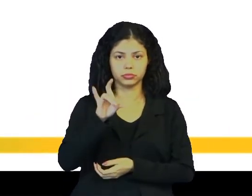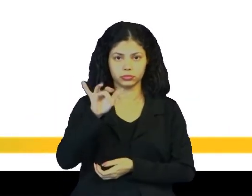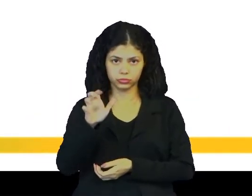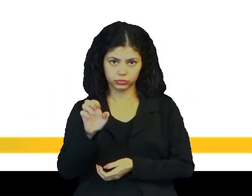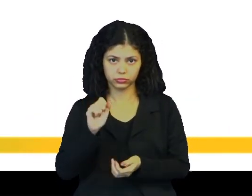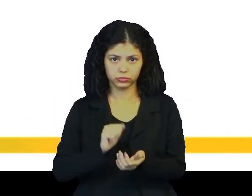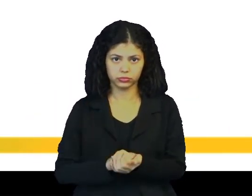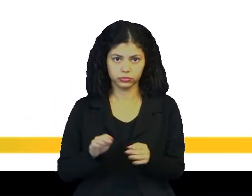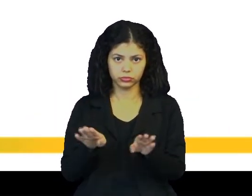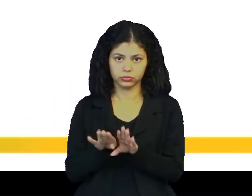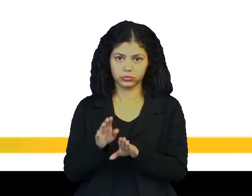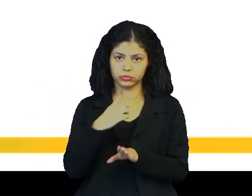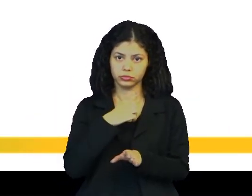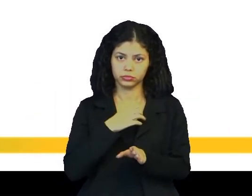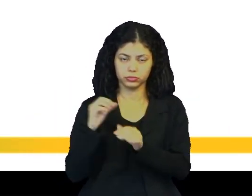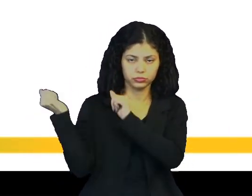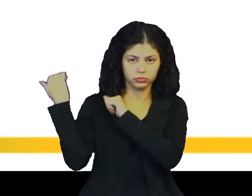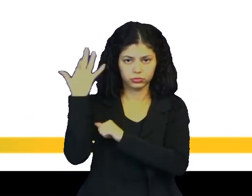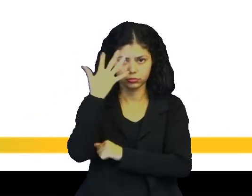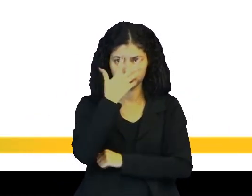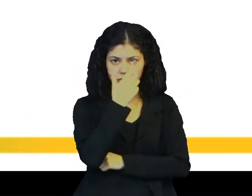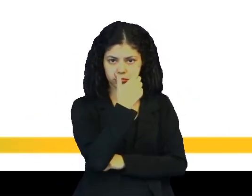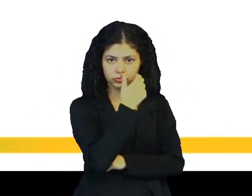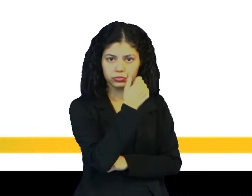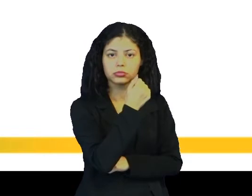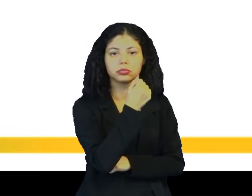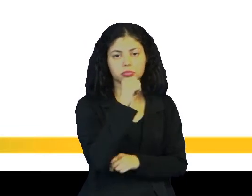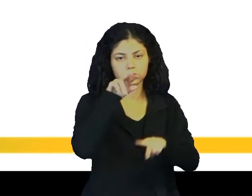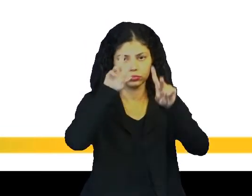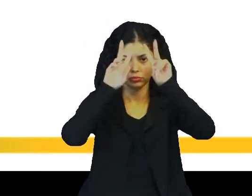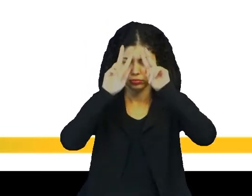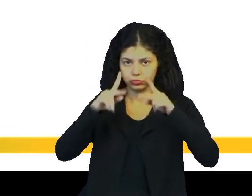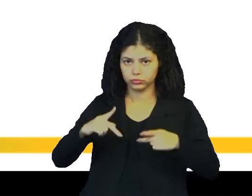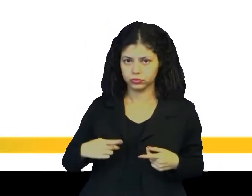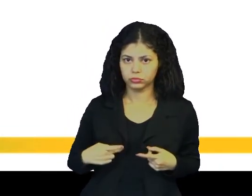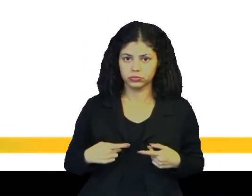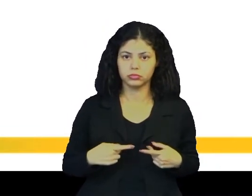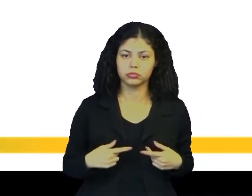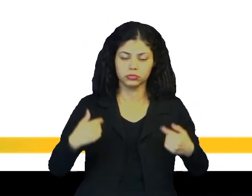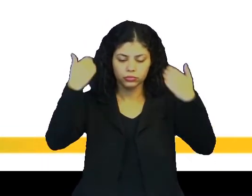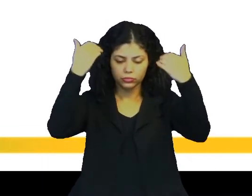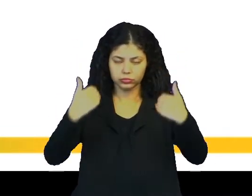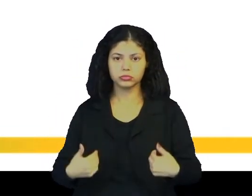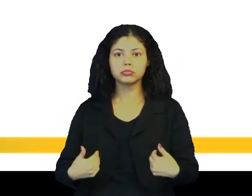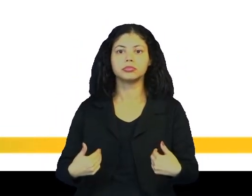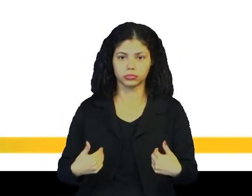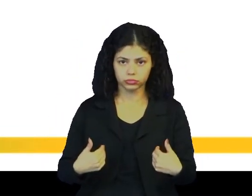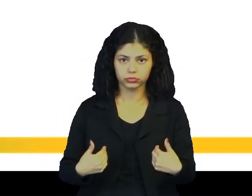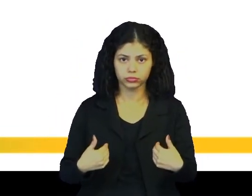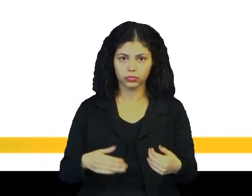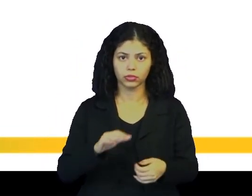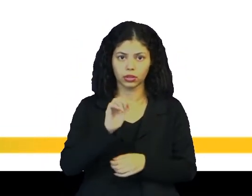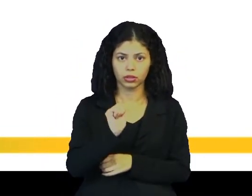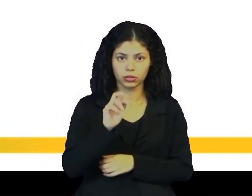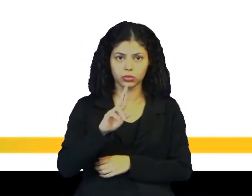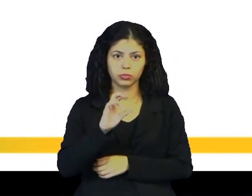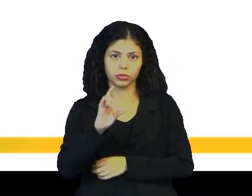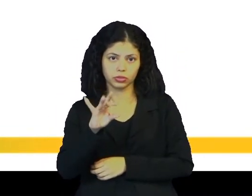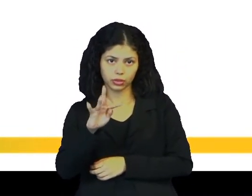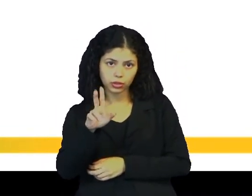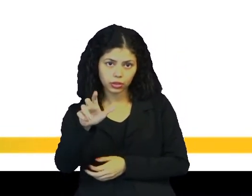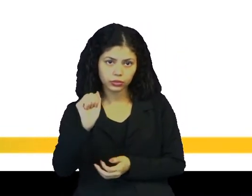especial à perfeição das suas belezas, trazendo sempre a ideia de que o ser humano é o centro de tudo. Então, a antropocêntrica,